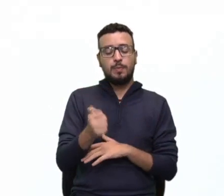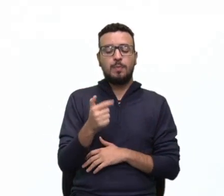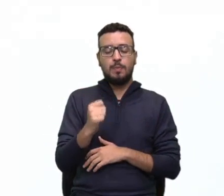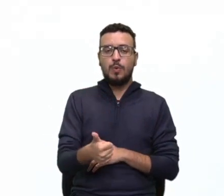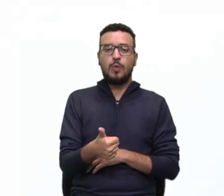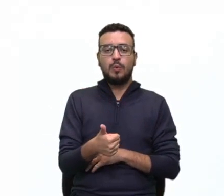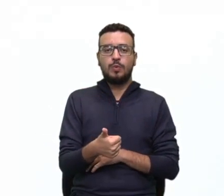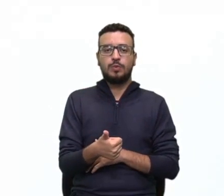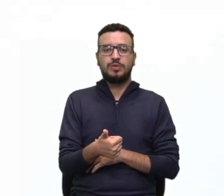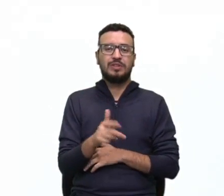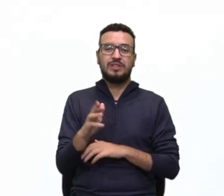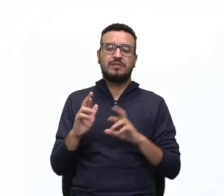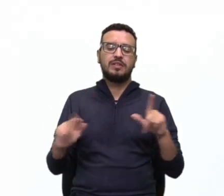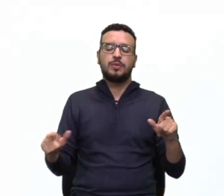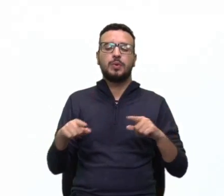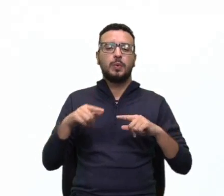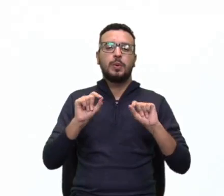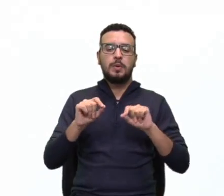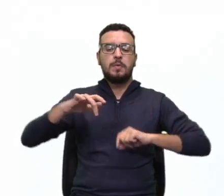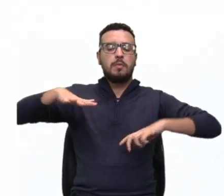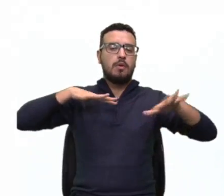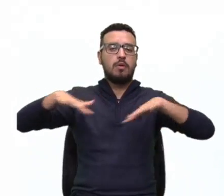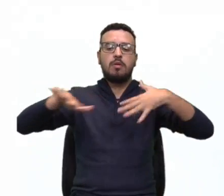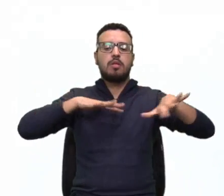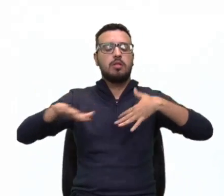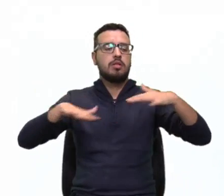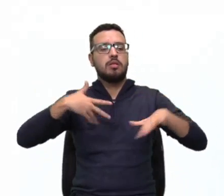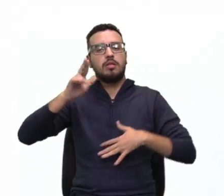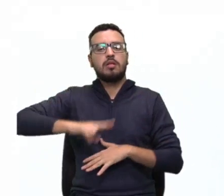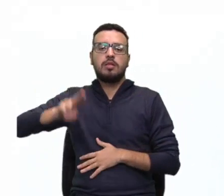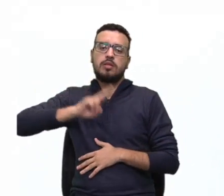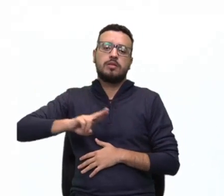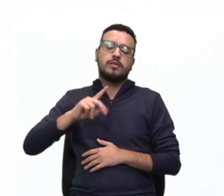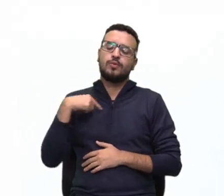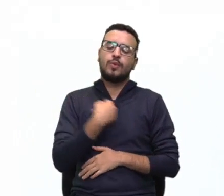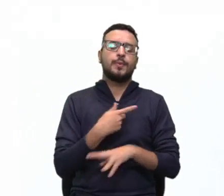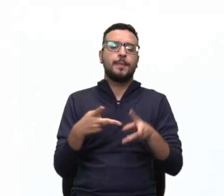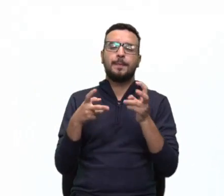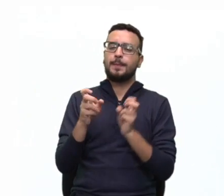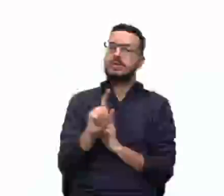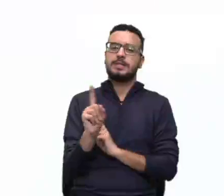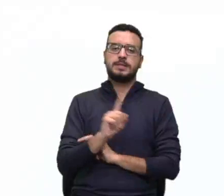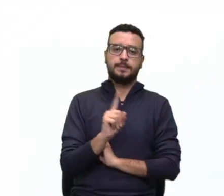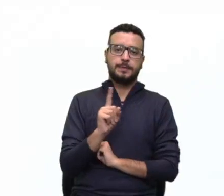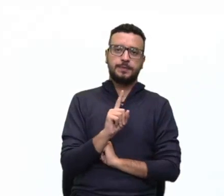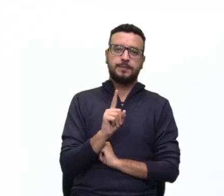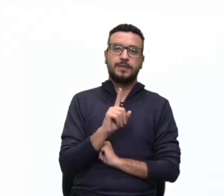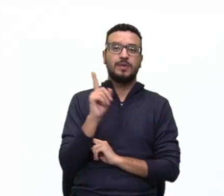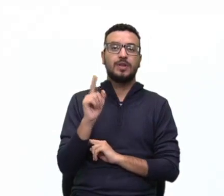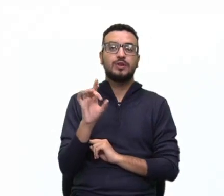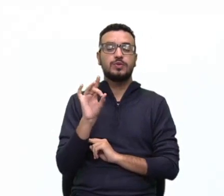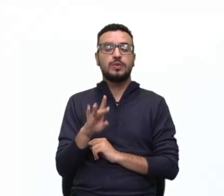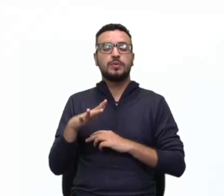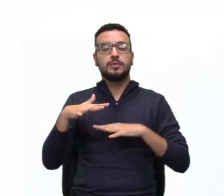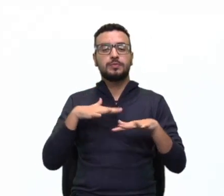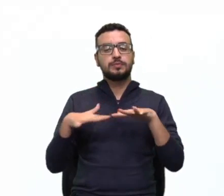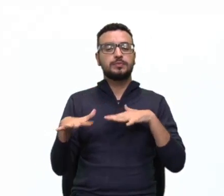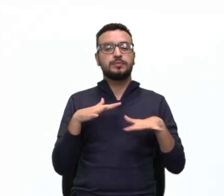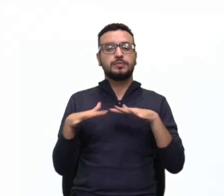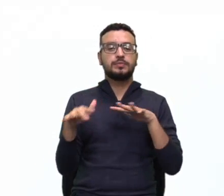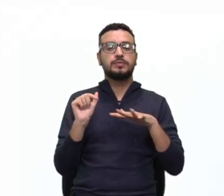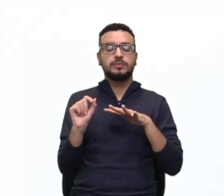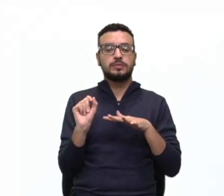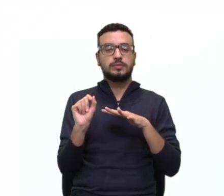são aqueles movimentos que a gente está acostumado a fazer no nosso dia a dia também. Nem são tão perceptíveis assim. E são movimentos que vão ser causados